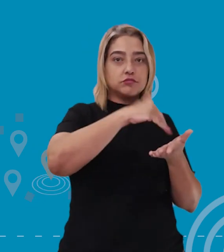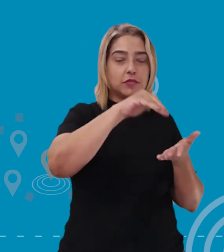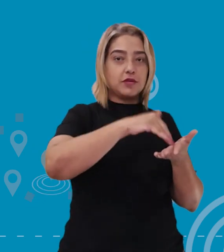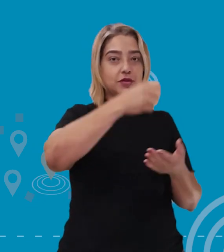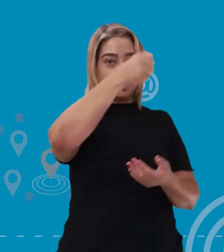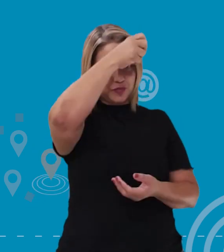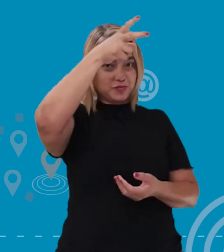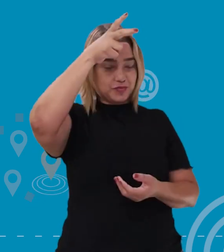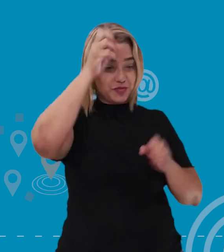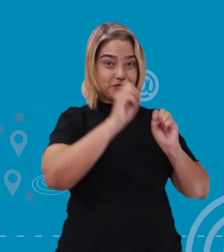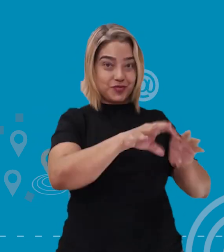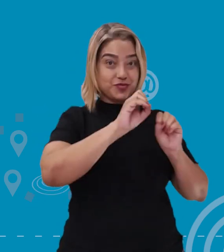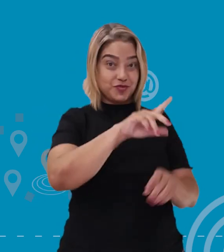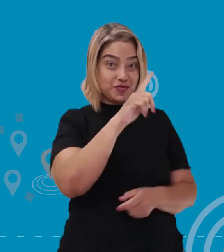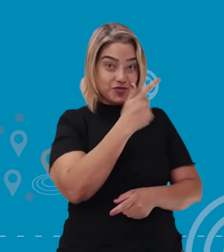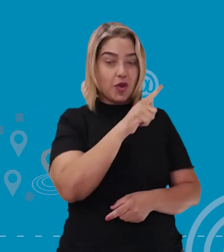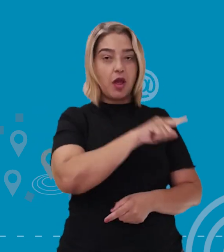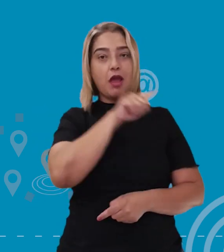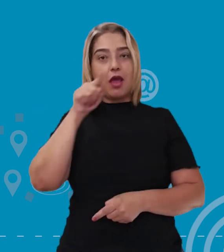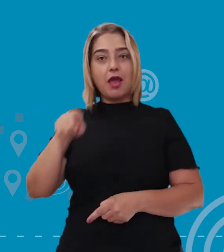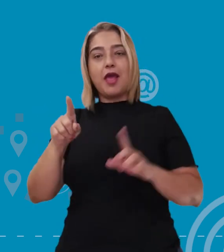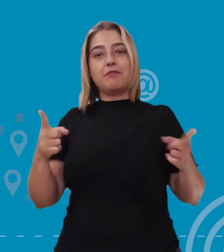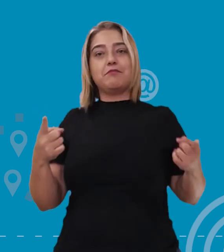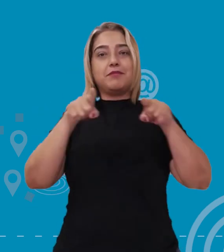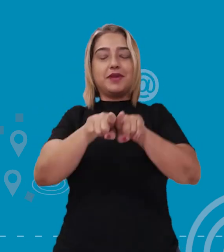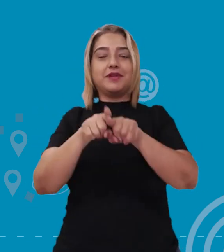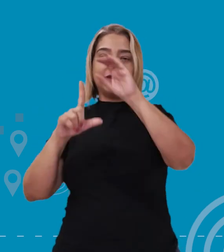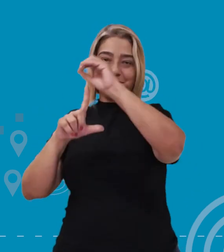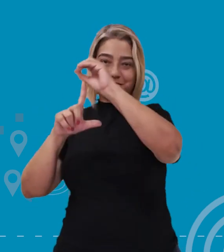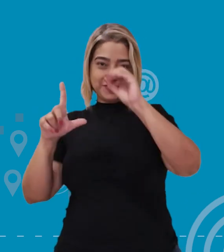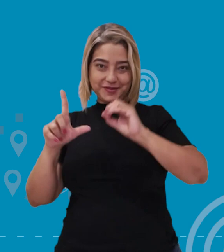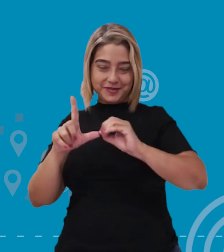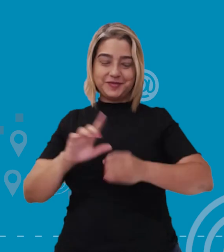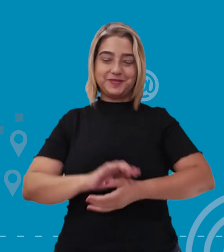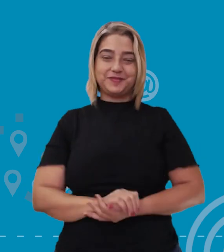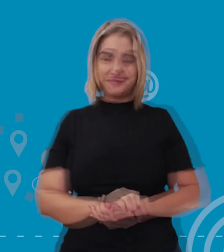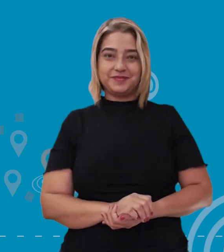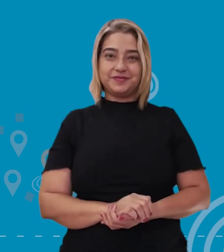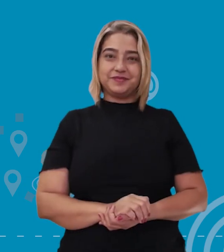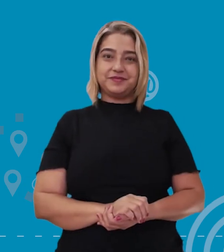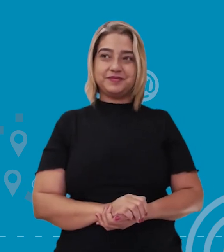a Secretaria Municipal de Educação de Goiânia e a UFG.